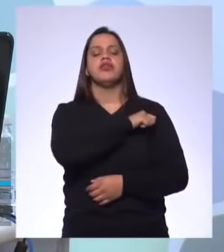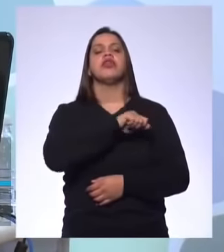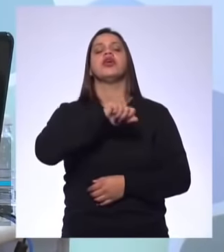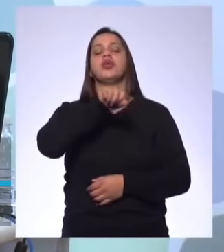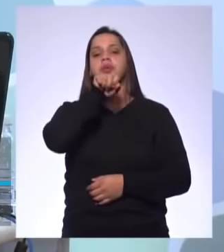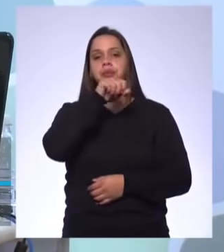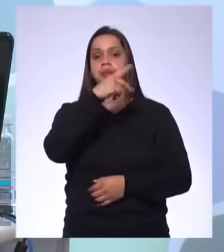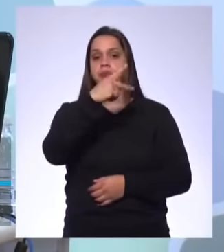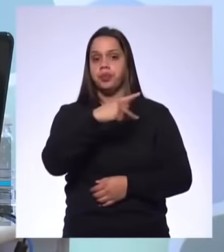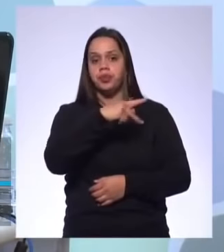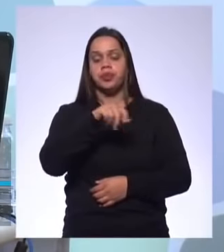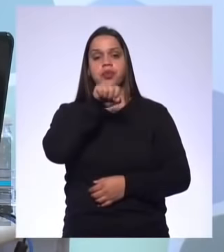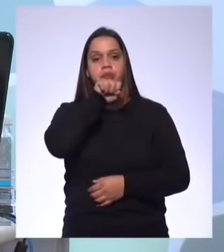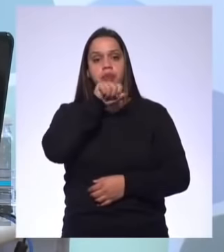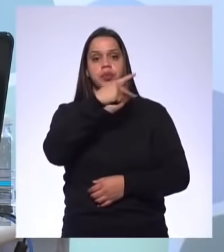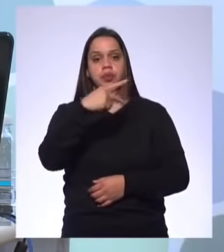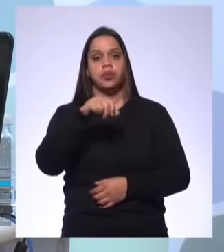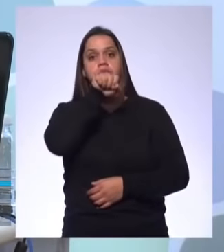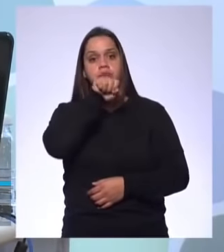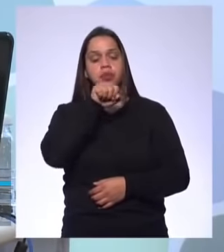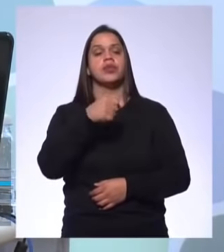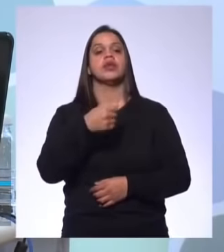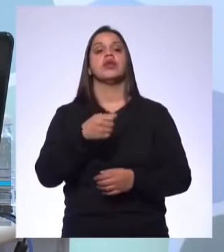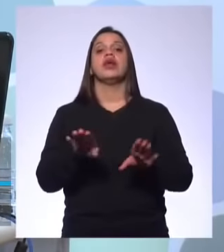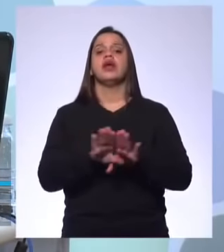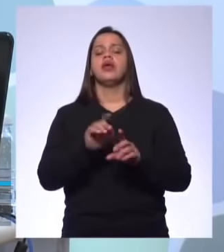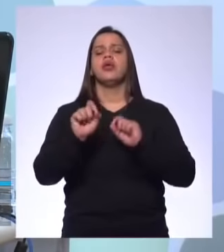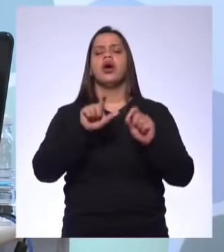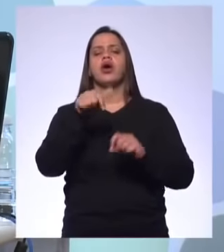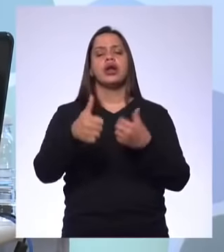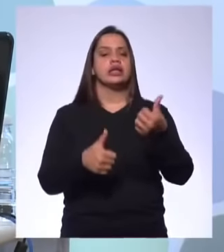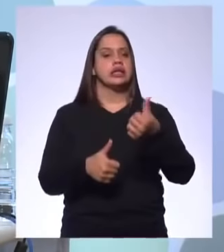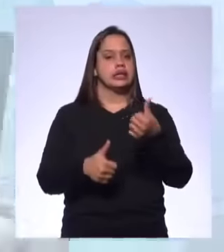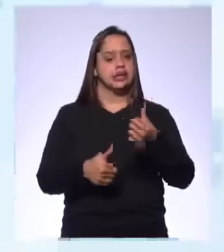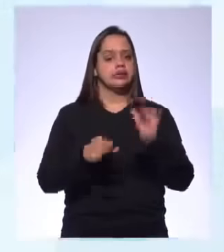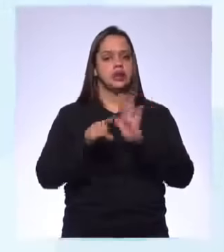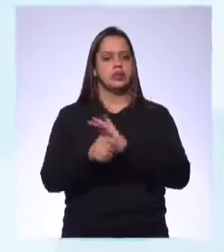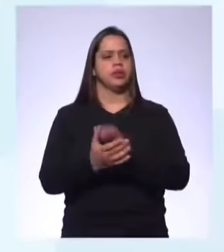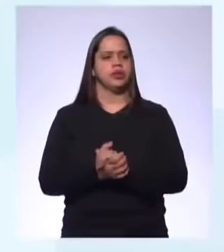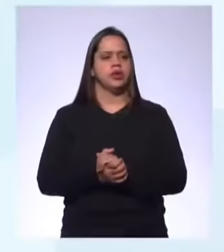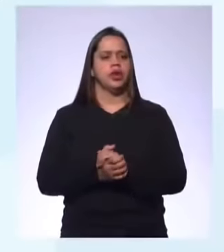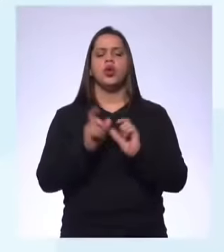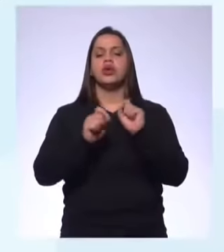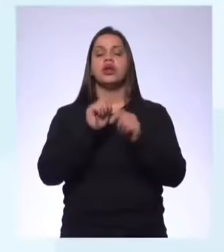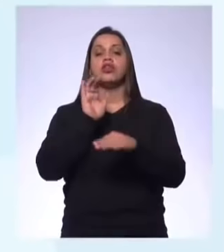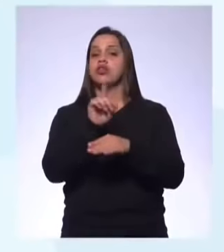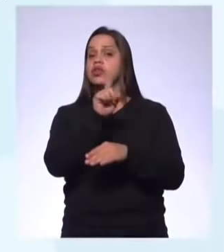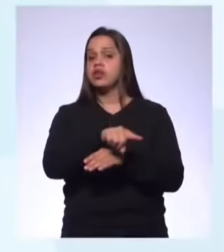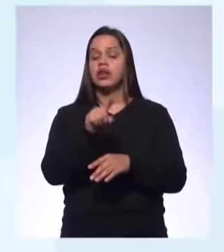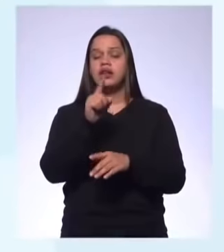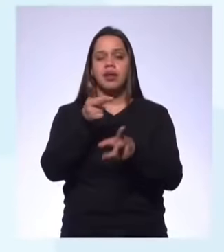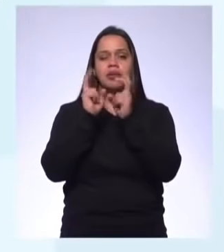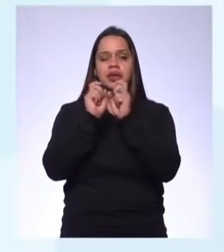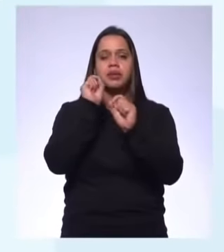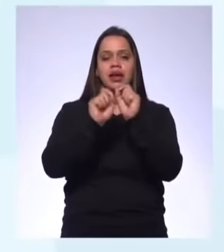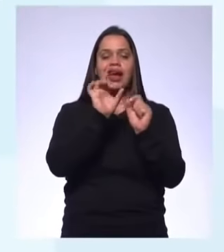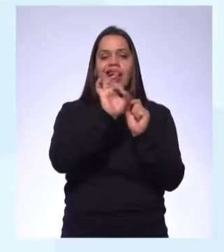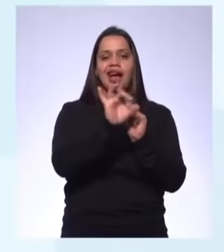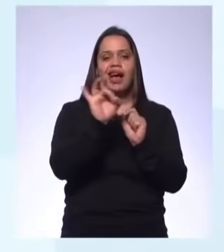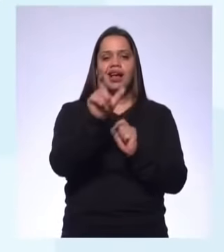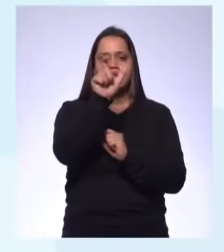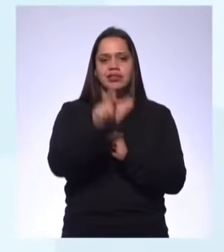Isso aí. Ok, agora vamos para 6. O que ajudou vocês aí a identificar quem são essas personagens? Vamos ver quem é o primeiro a colocar